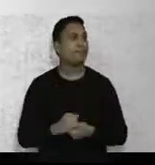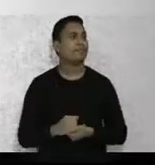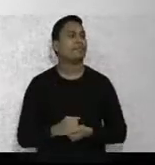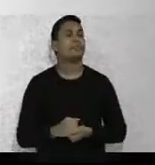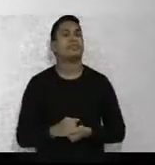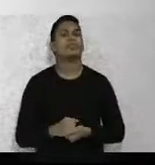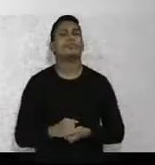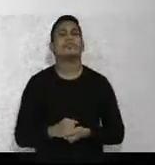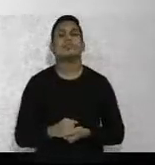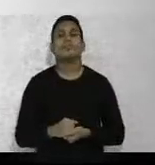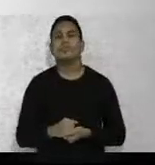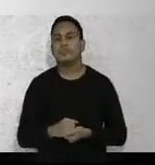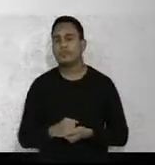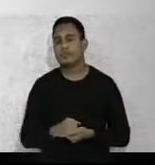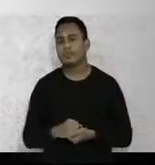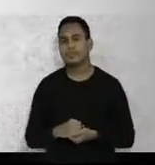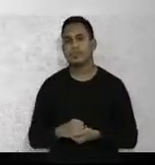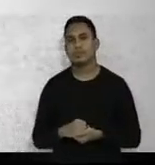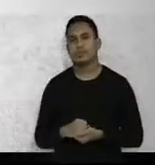Pode, né? Vamos lá.